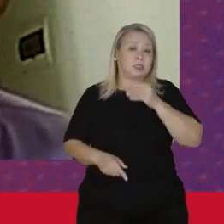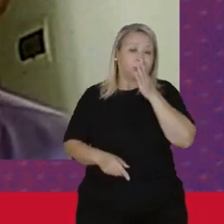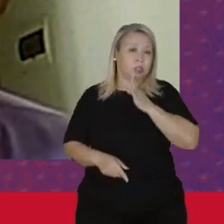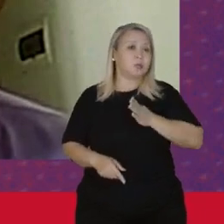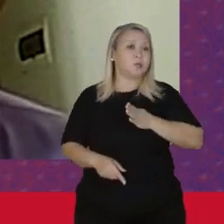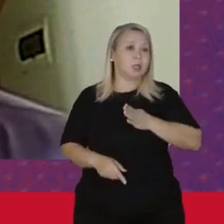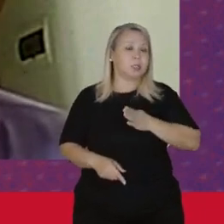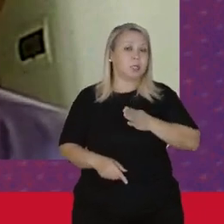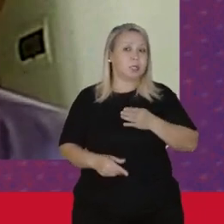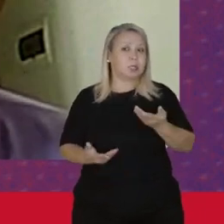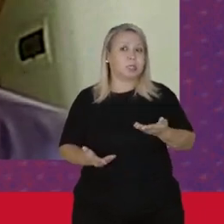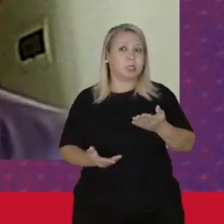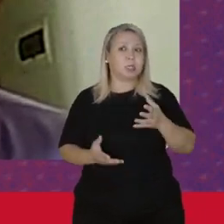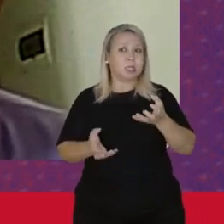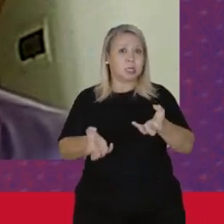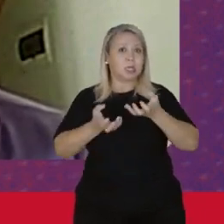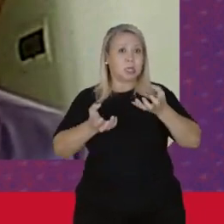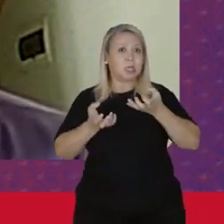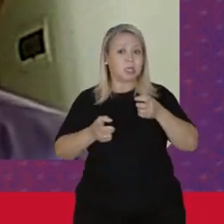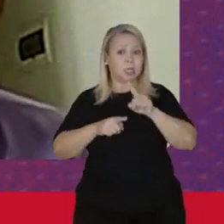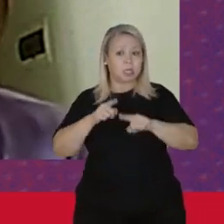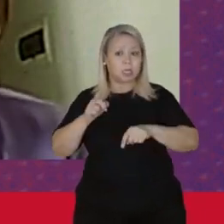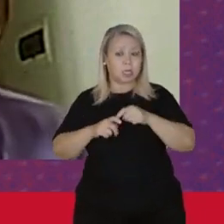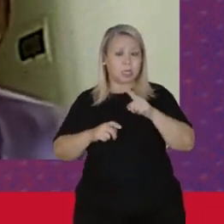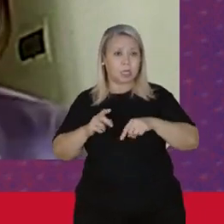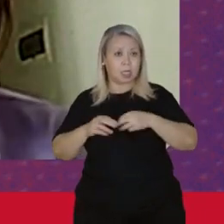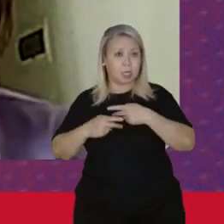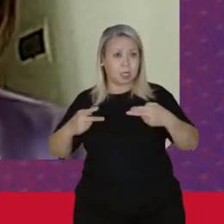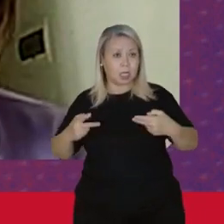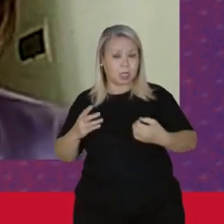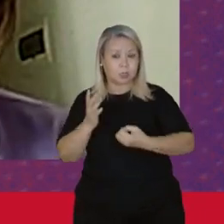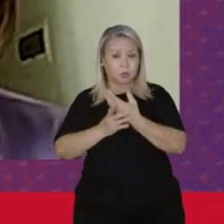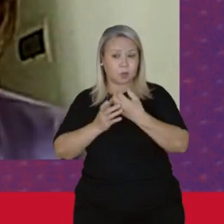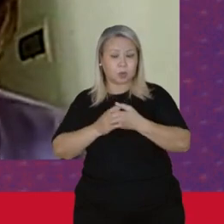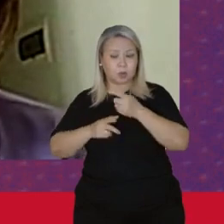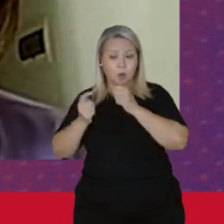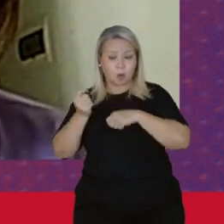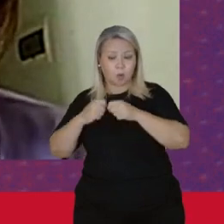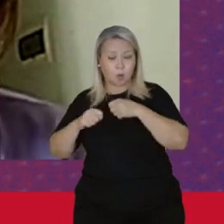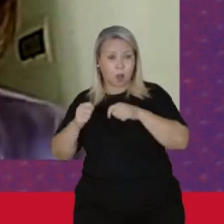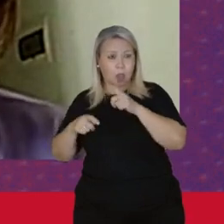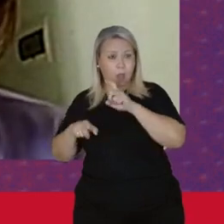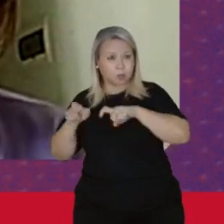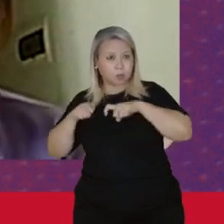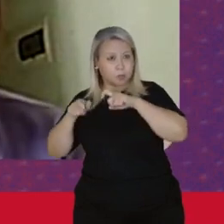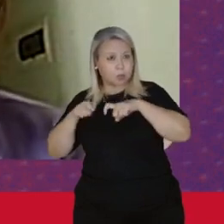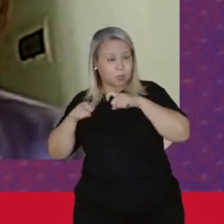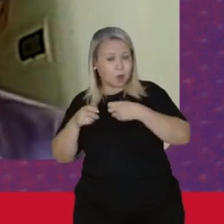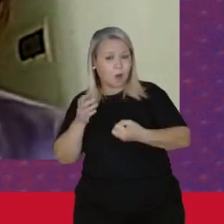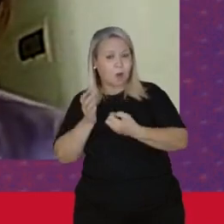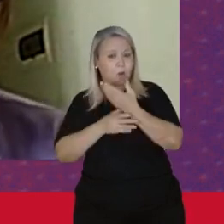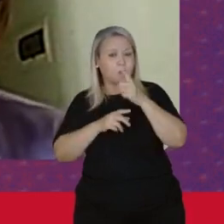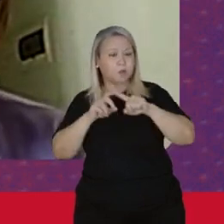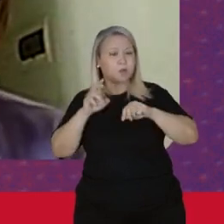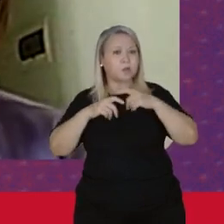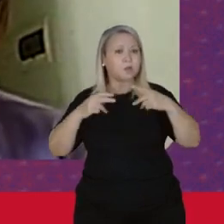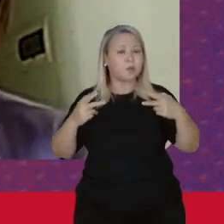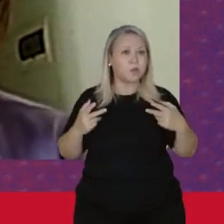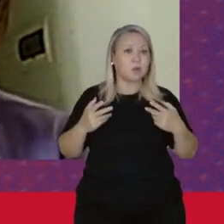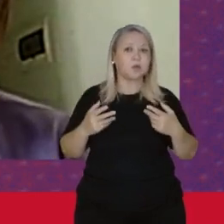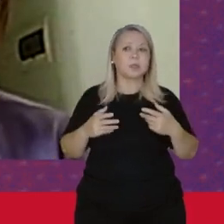nessa aposta dessa produção do agronegócio que prevê, né, produzir commodities,